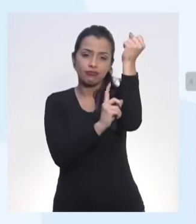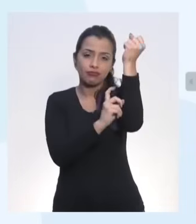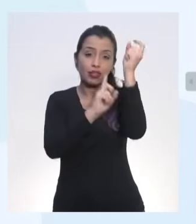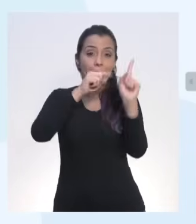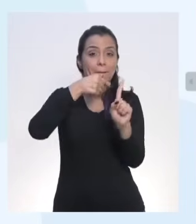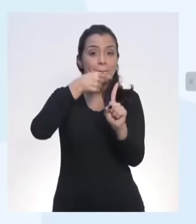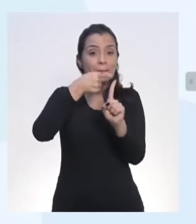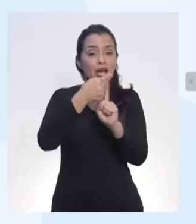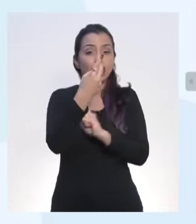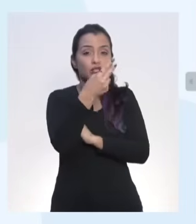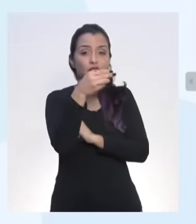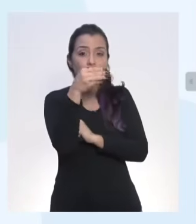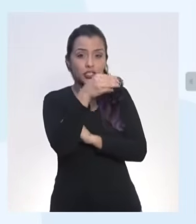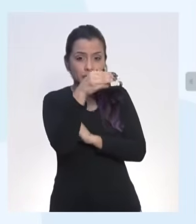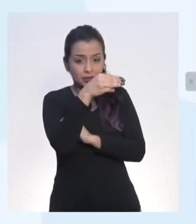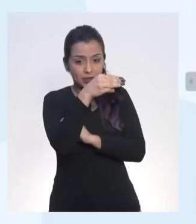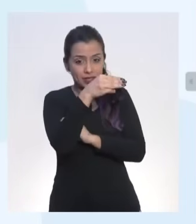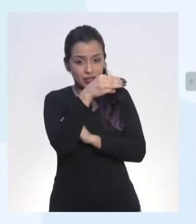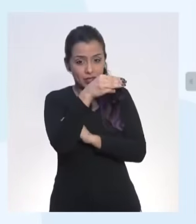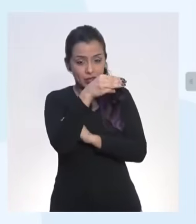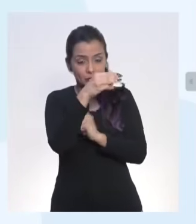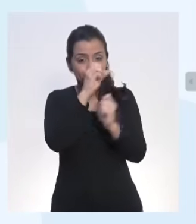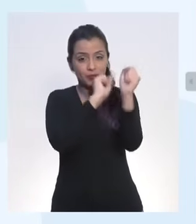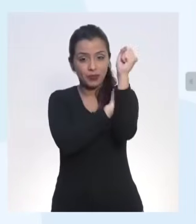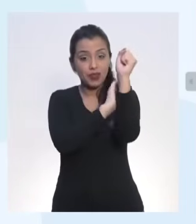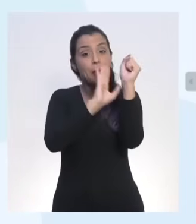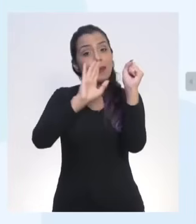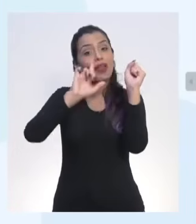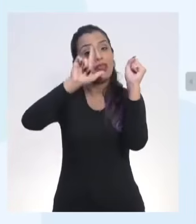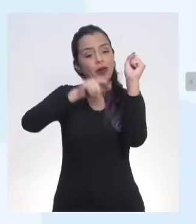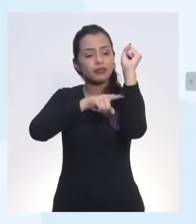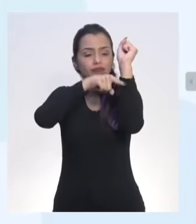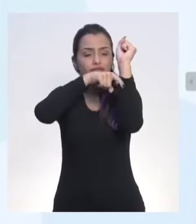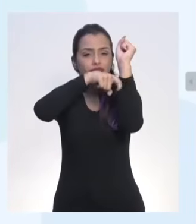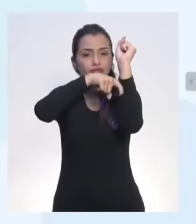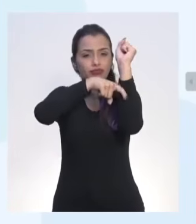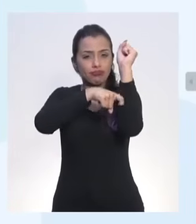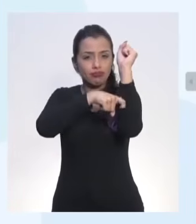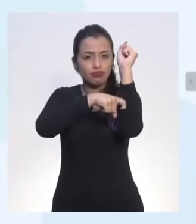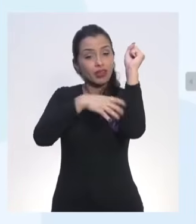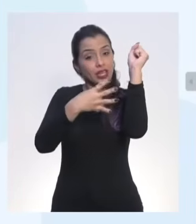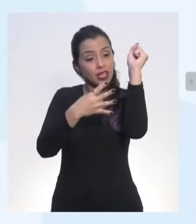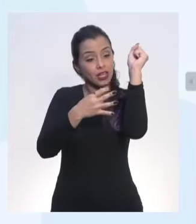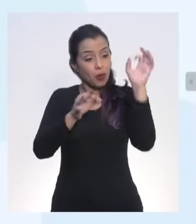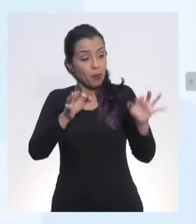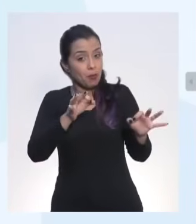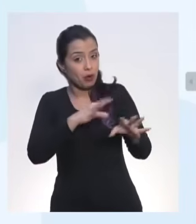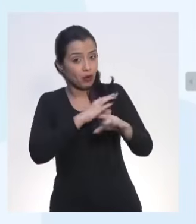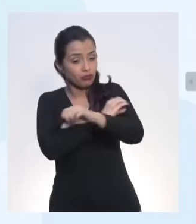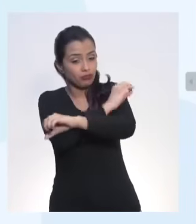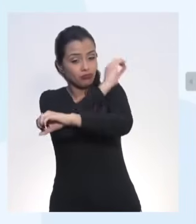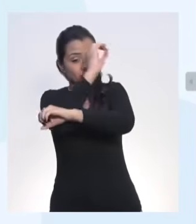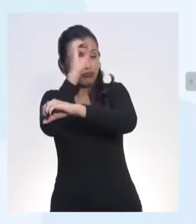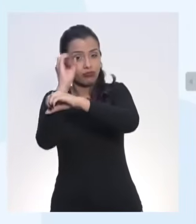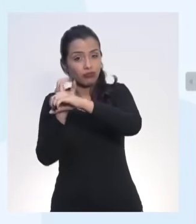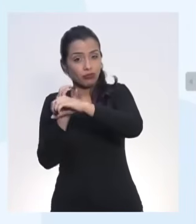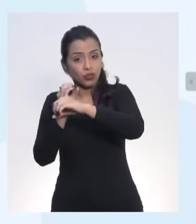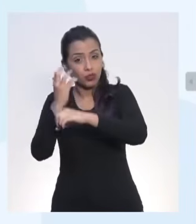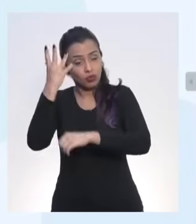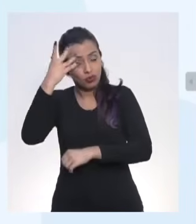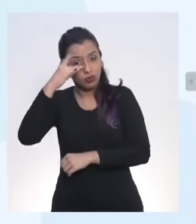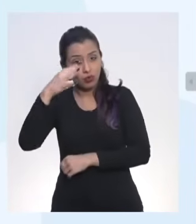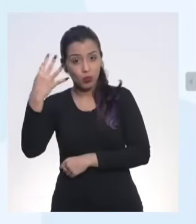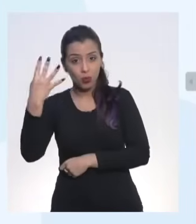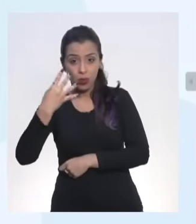no 5. Beleza. Só que ela desceu, então no 4º dia aqui, que encerrou o 4º dia, né? Ela parou aqui